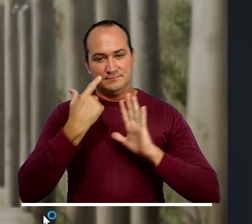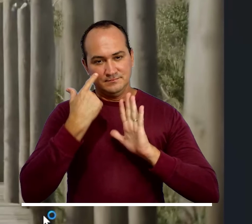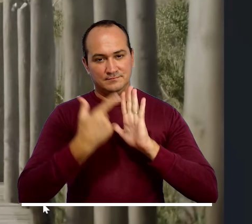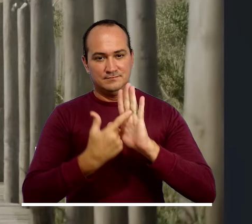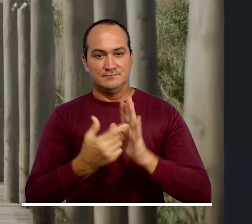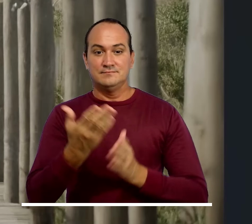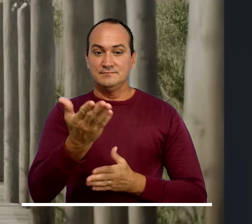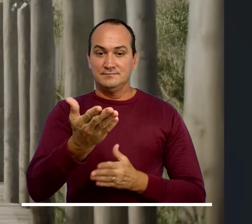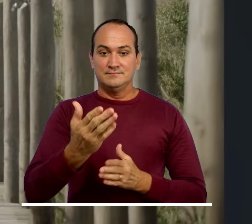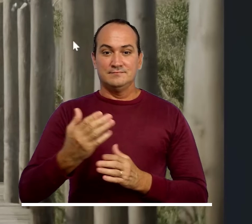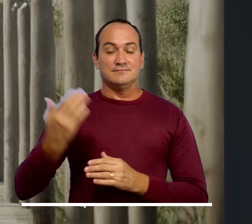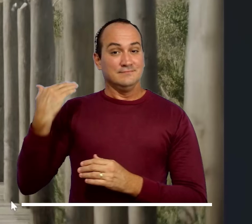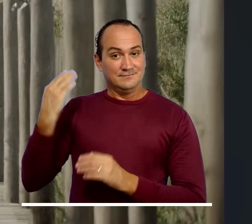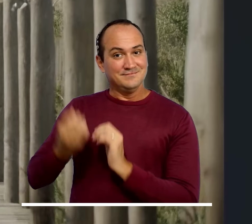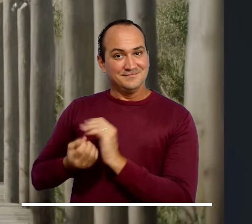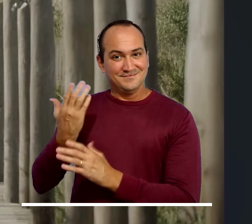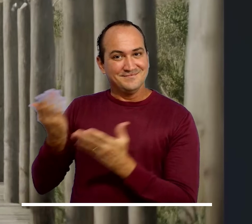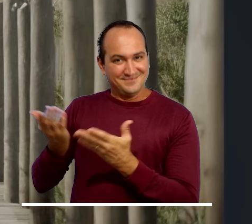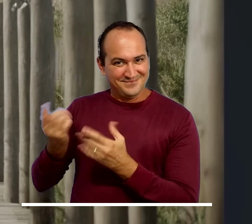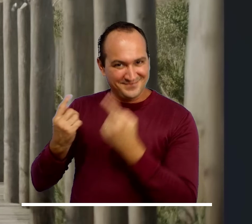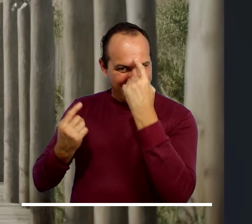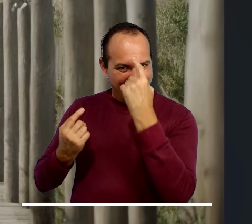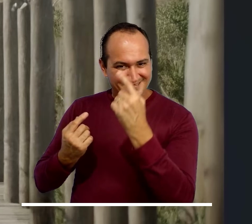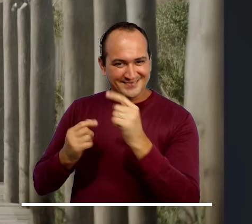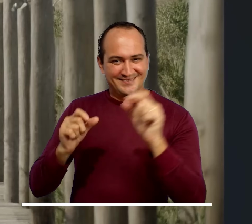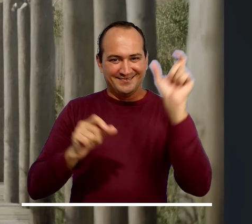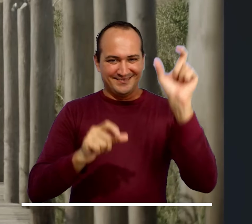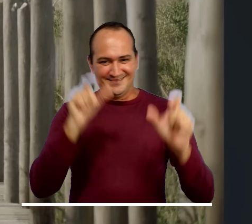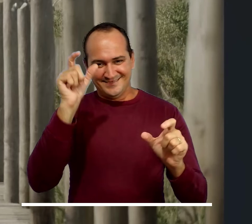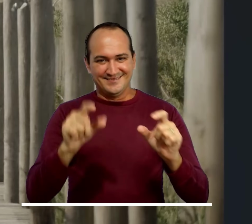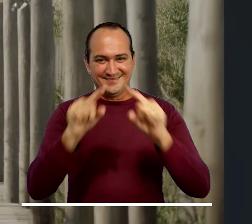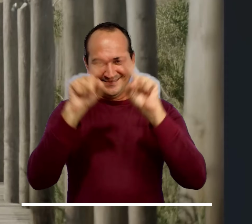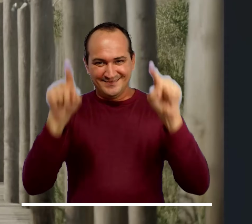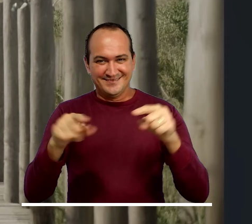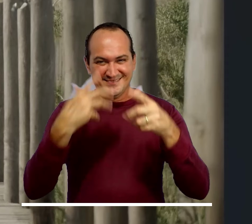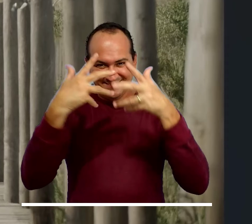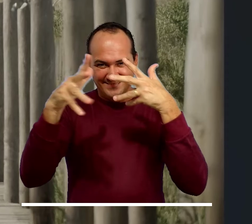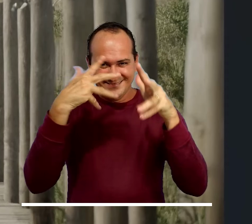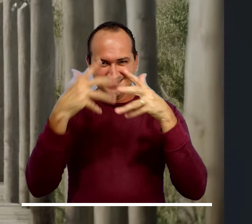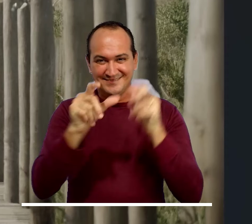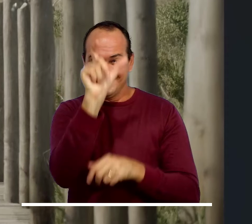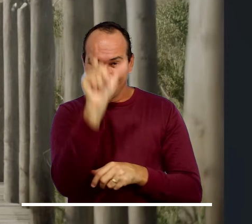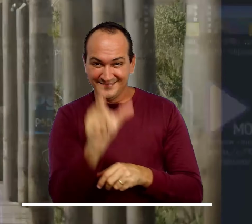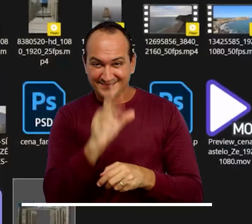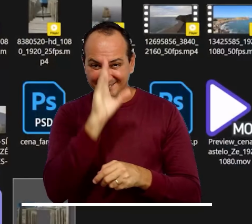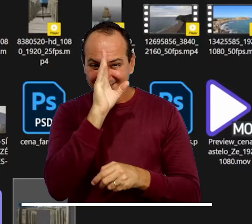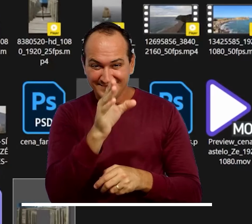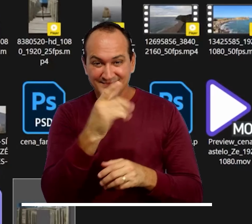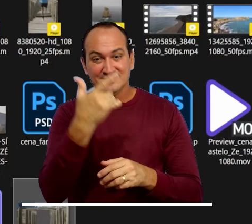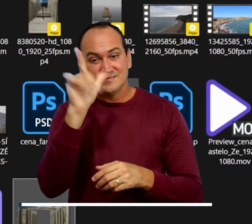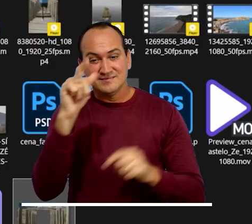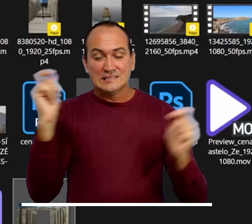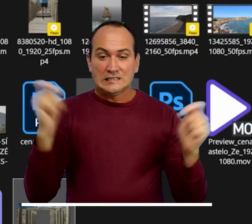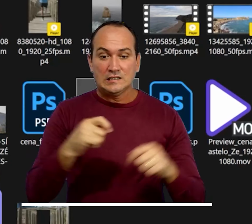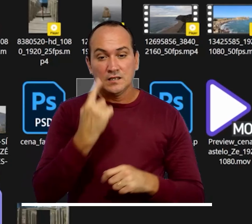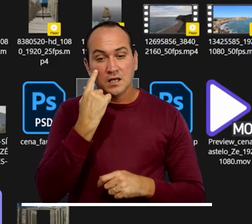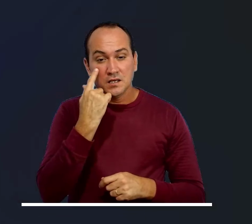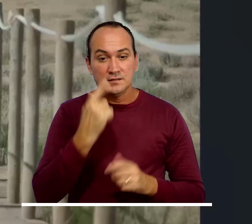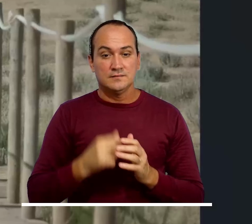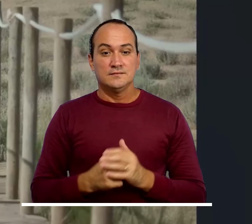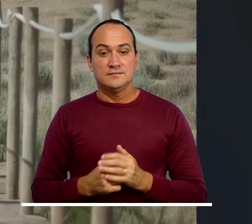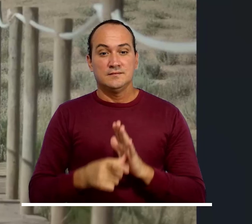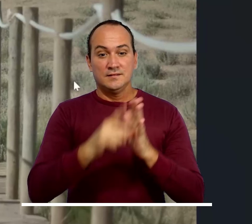vocês. Pronto, essa foi aquela foto que a gente gerou lá no Photoshop com esse centro aqui transparente, tá? E a outra possibilidade foi essa